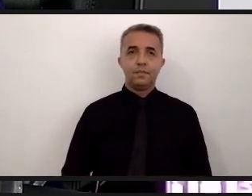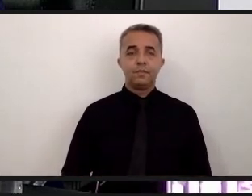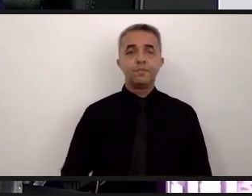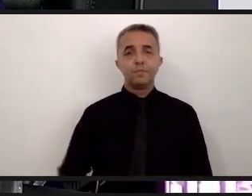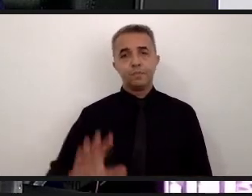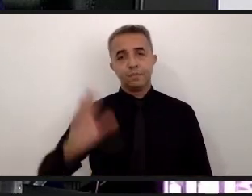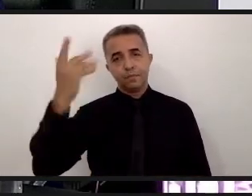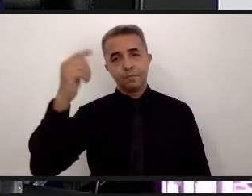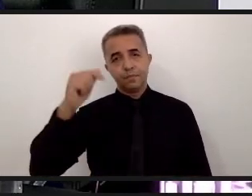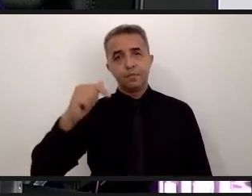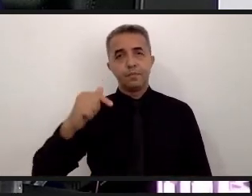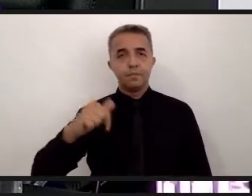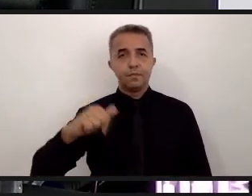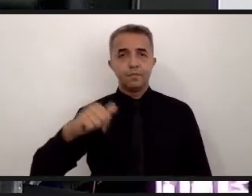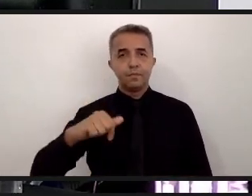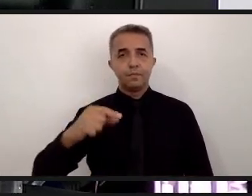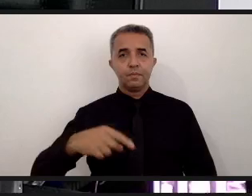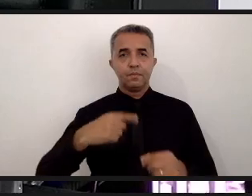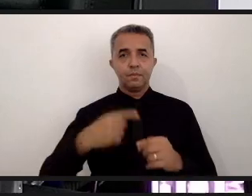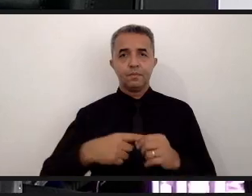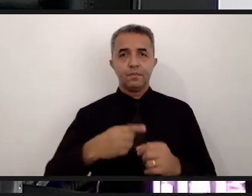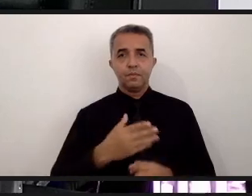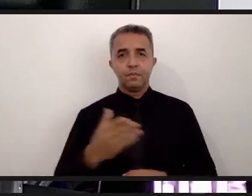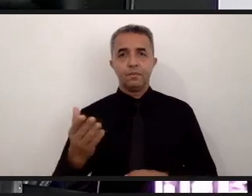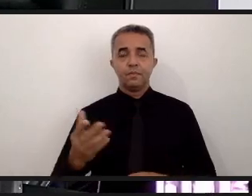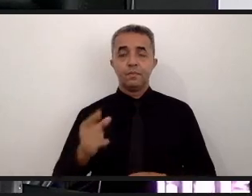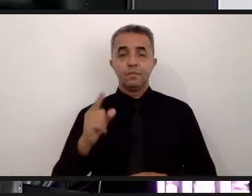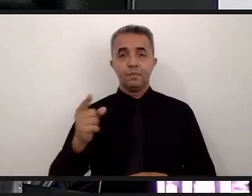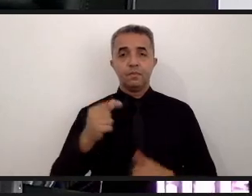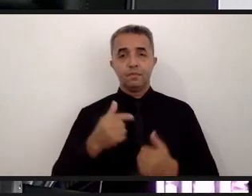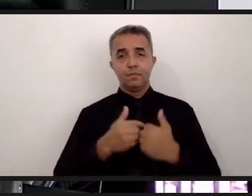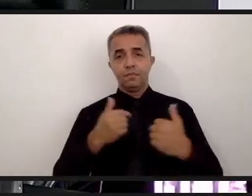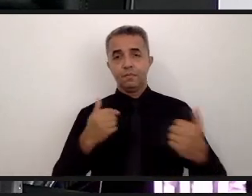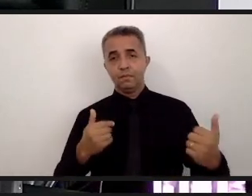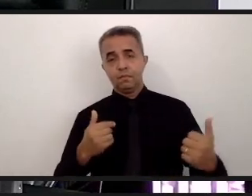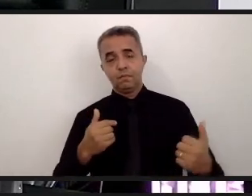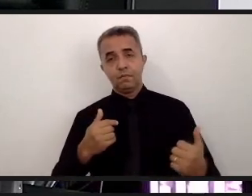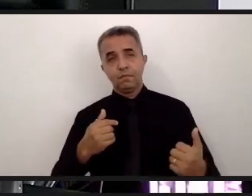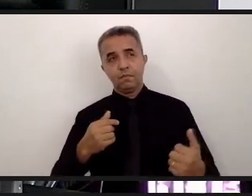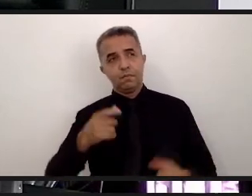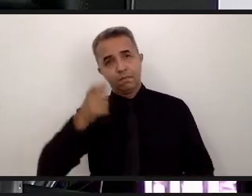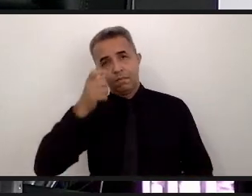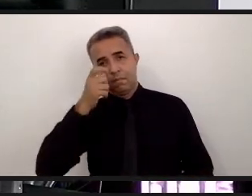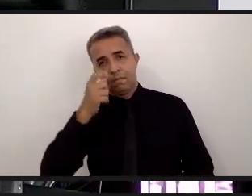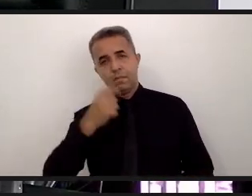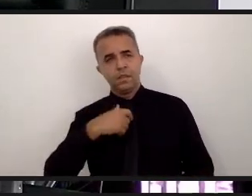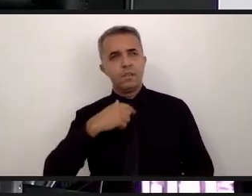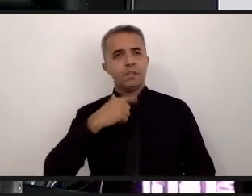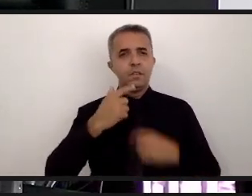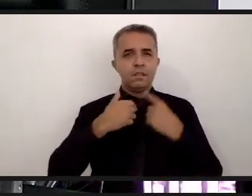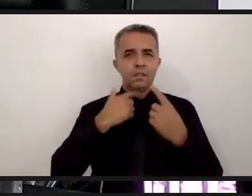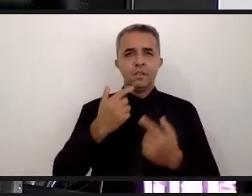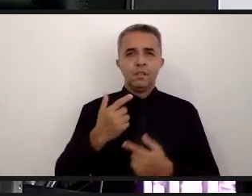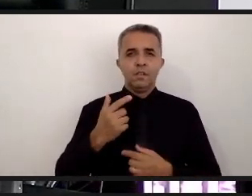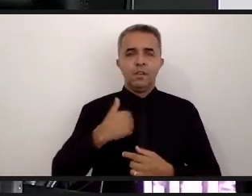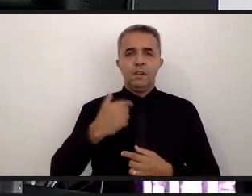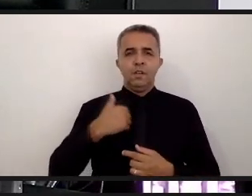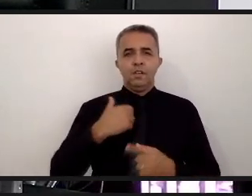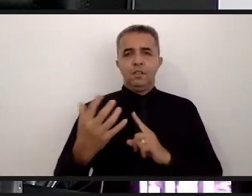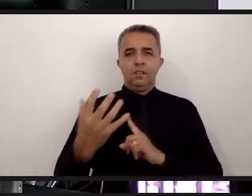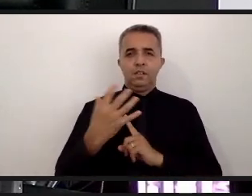cidade, e às vezes ela acompanhando mesmo de longe as sessões, e eu fico na dúvida, falo, puxa vida, eu estou sendo